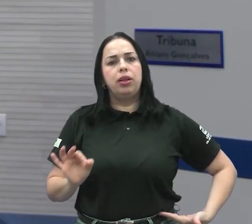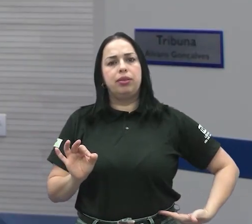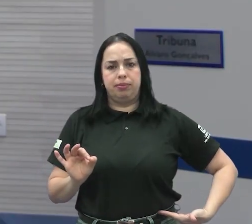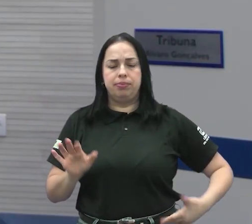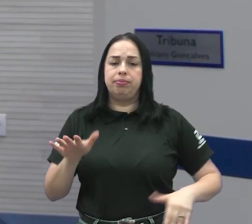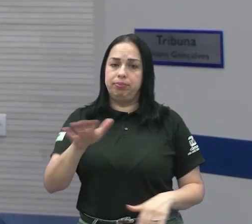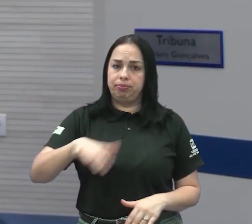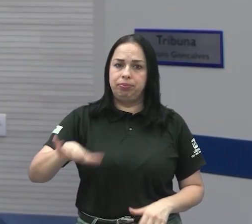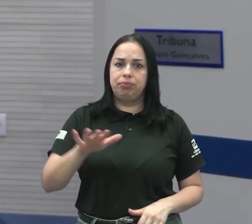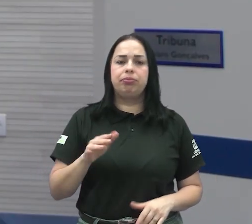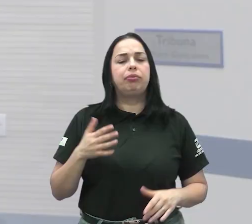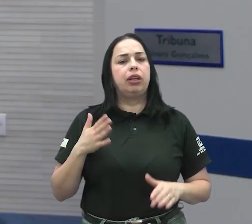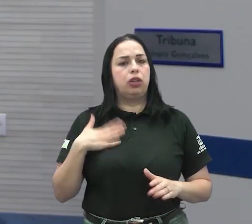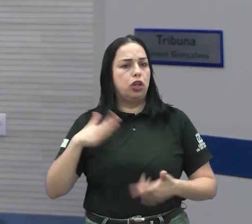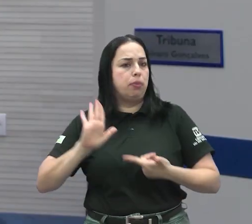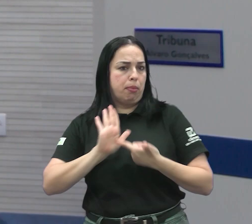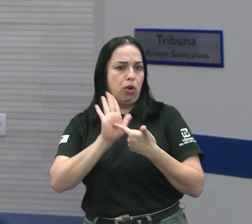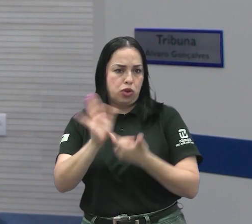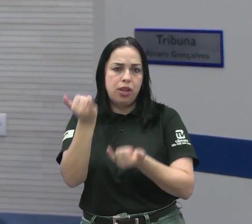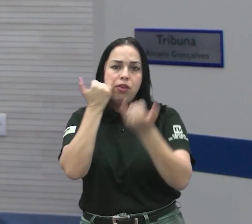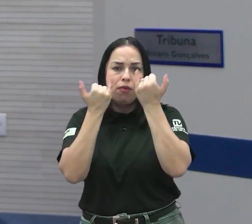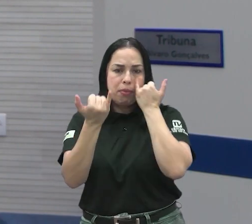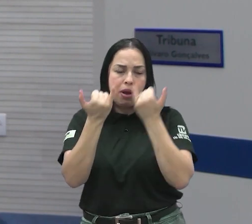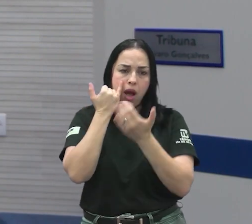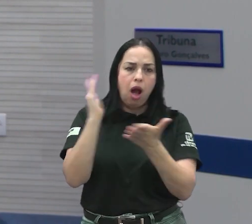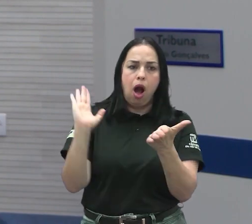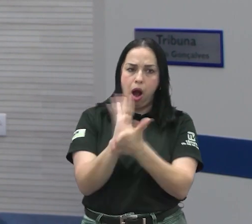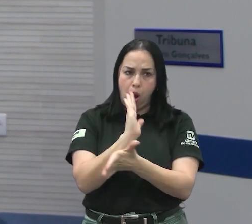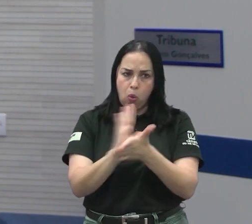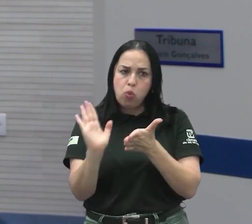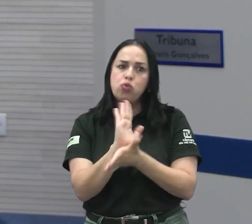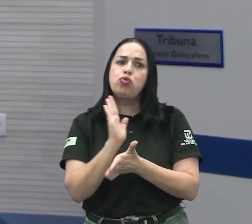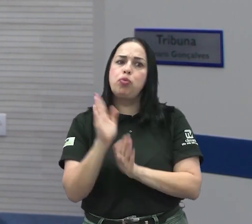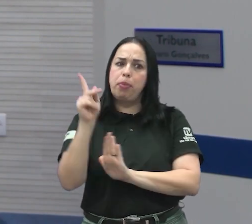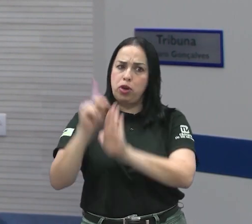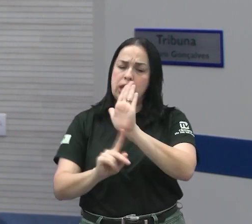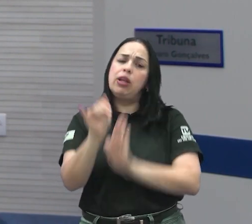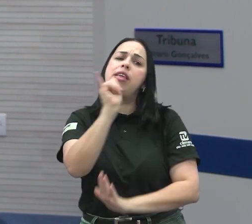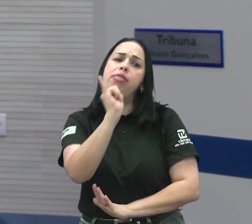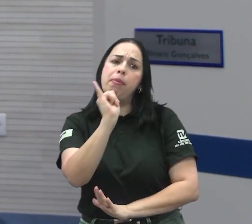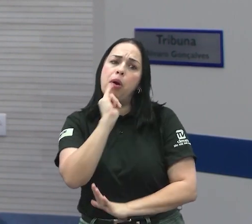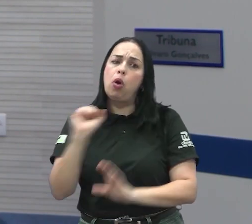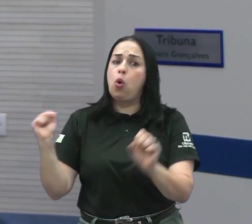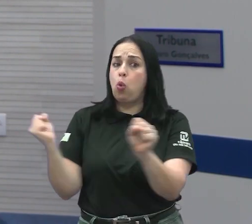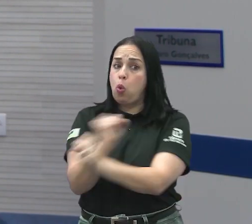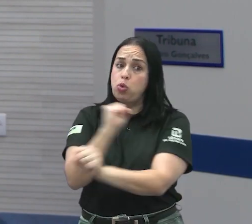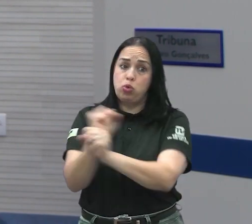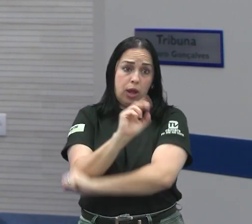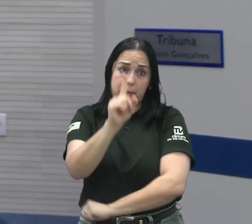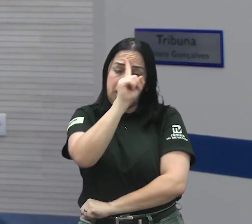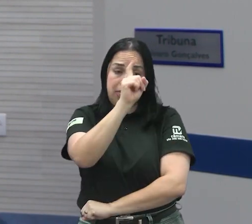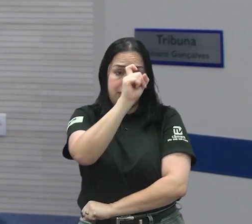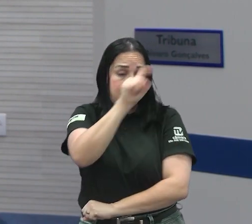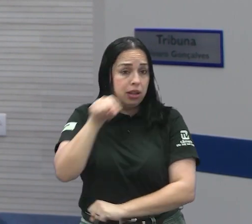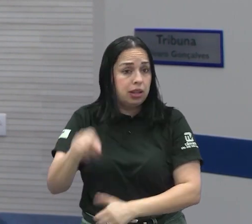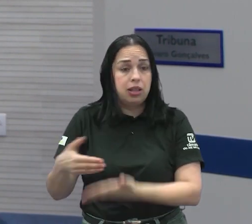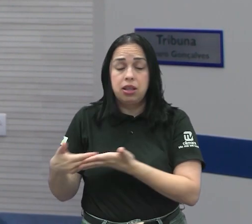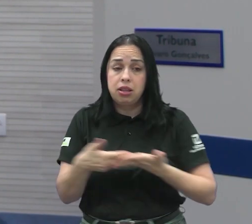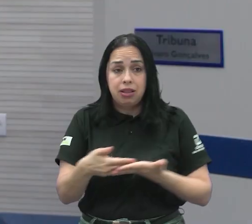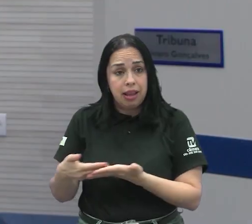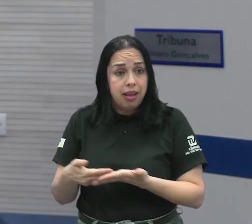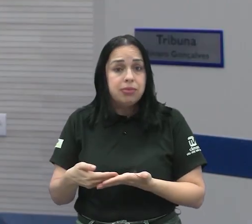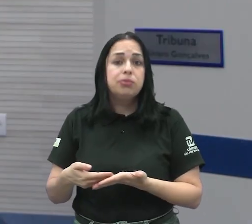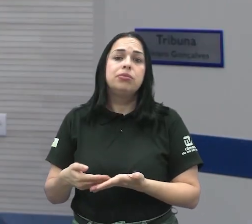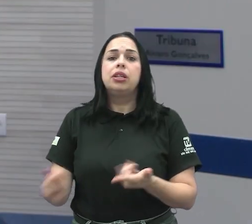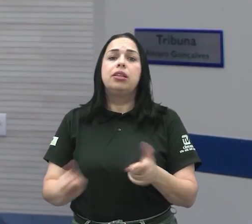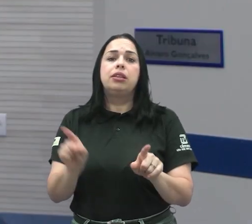políticas públicas implementadas no município. Dos que a gente apresentou ali, alguns se destacam, né, que é a maternidade, que foi comentada aqui pelos municípios